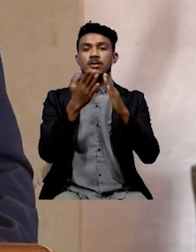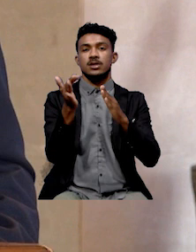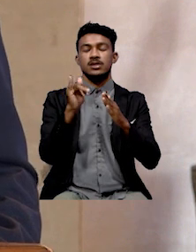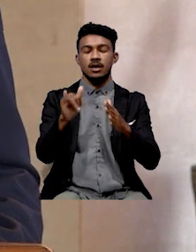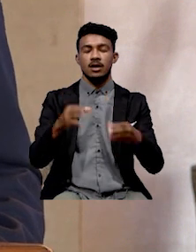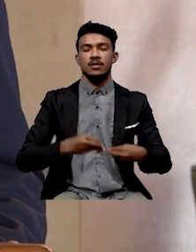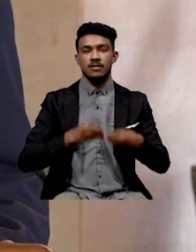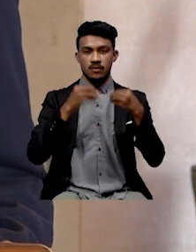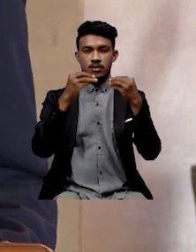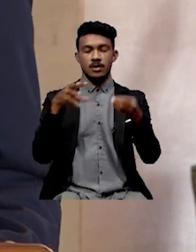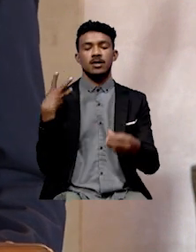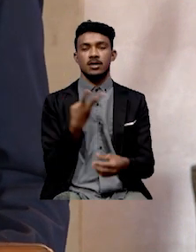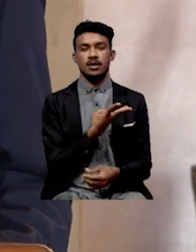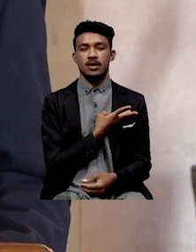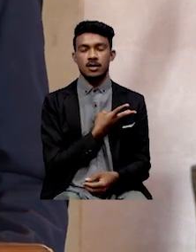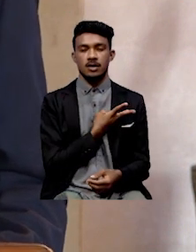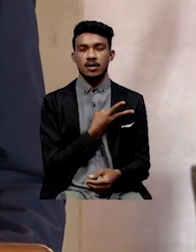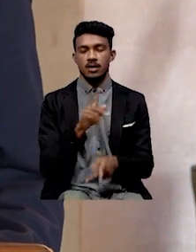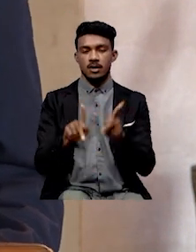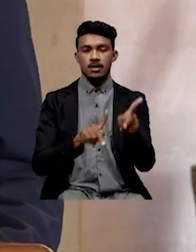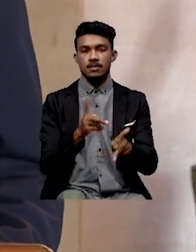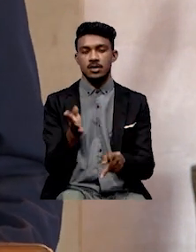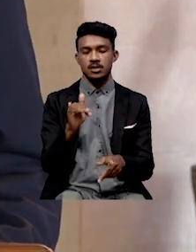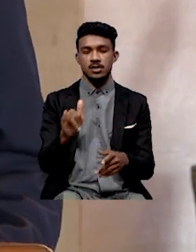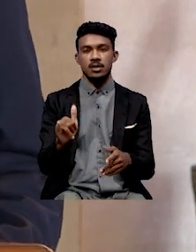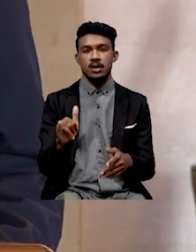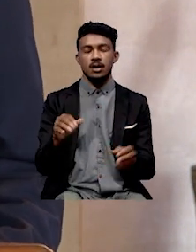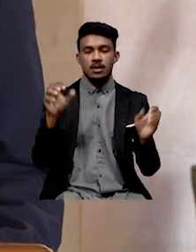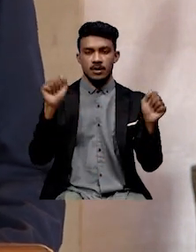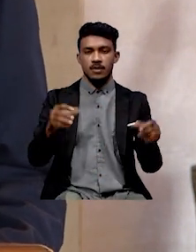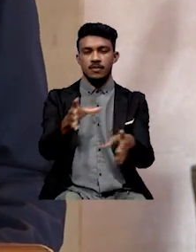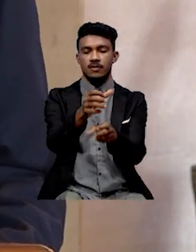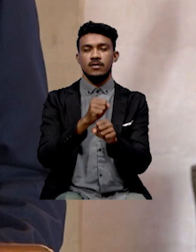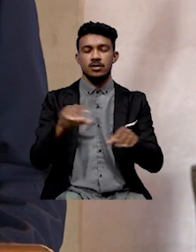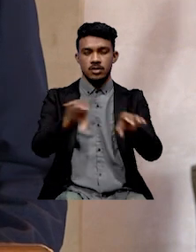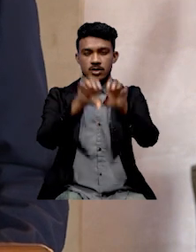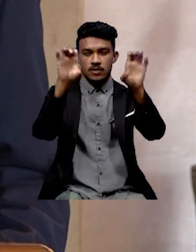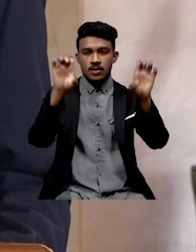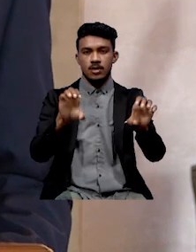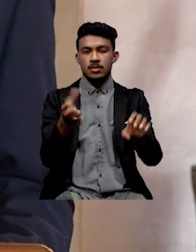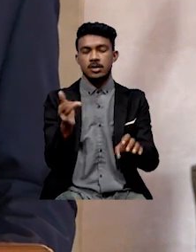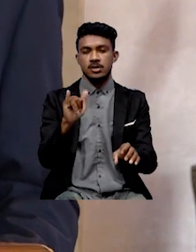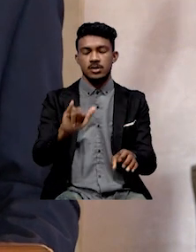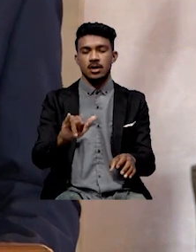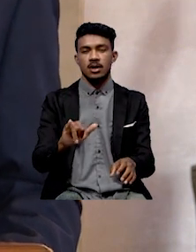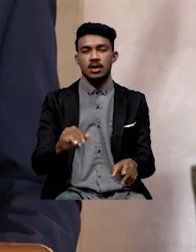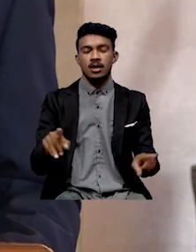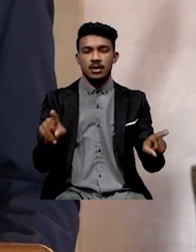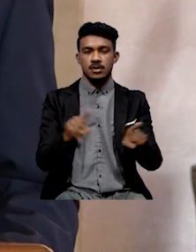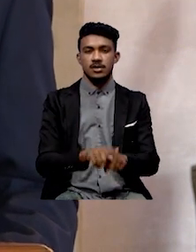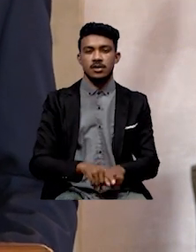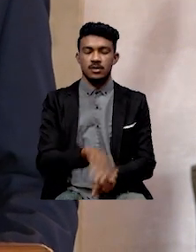Foba itene malu ki itene sira daun timor wan sira nene par fotia sertifikado ba sira. Ne fo